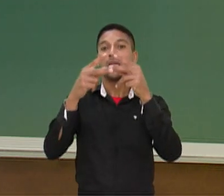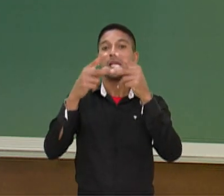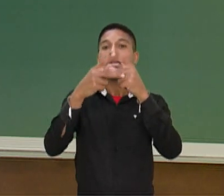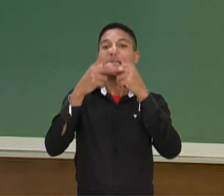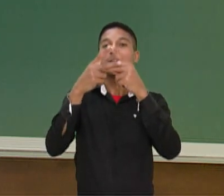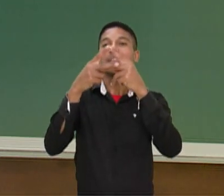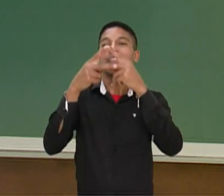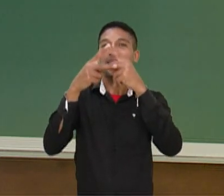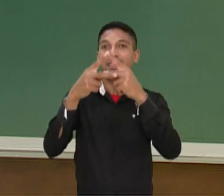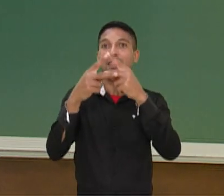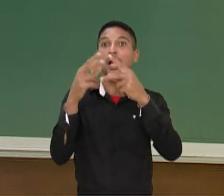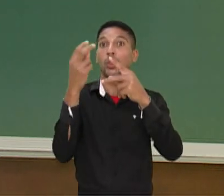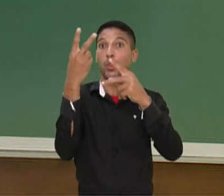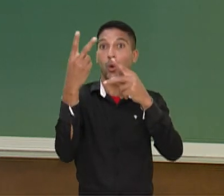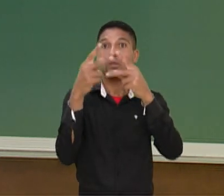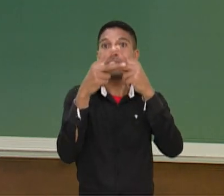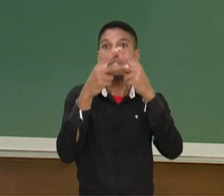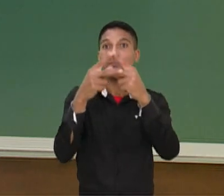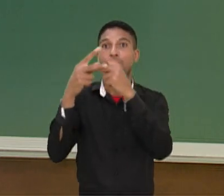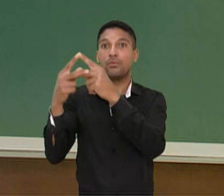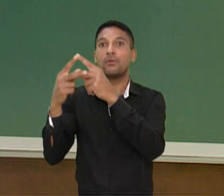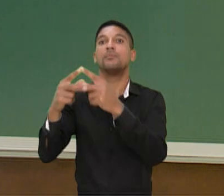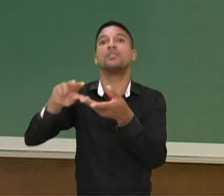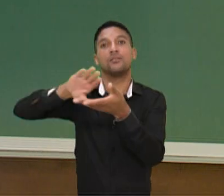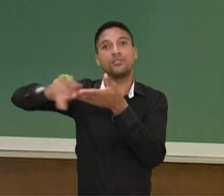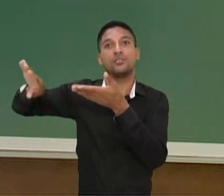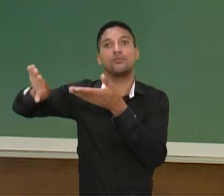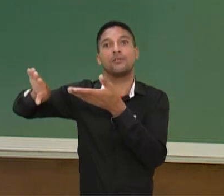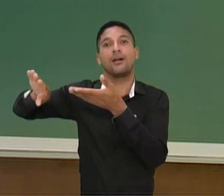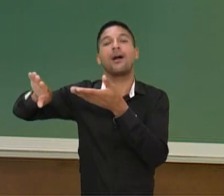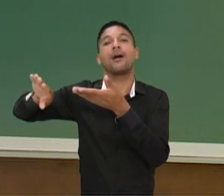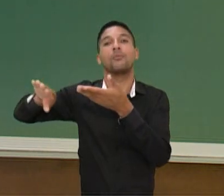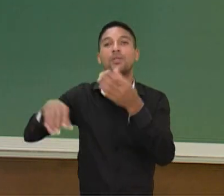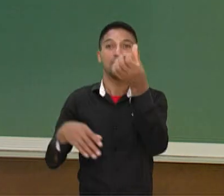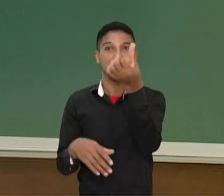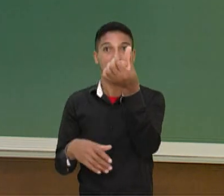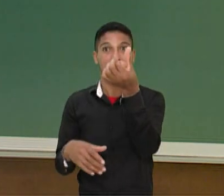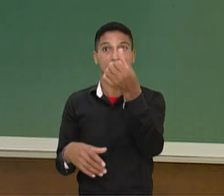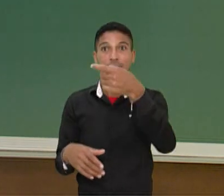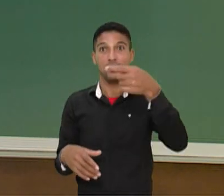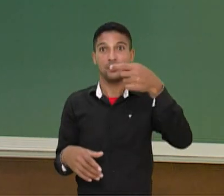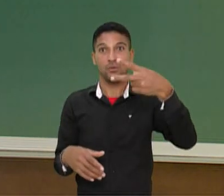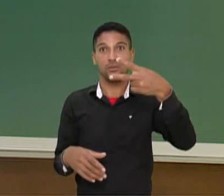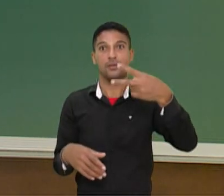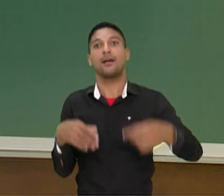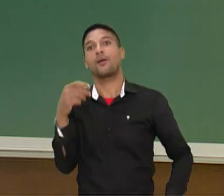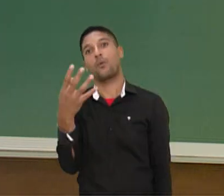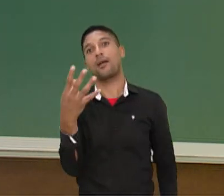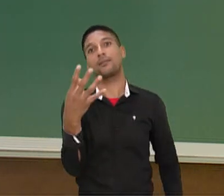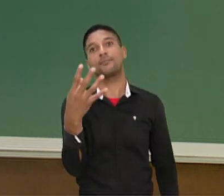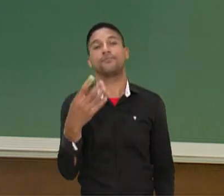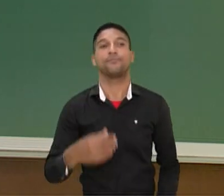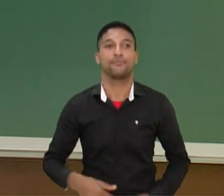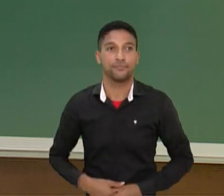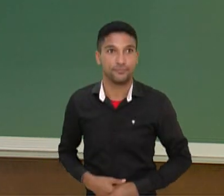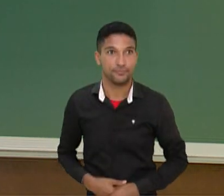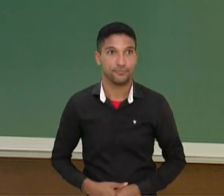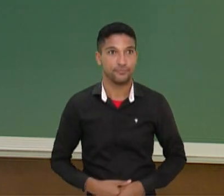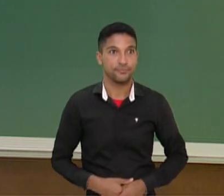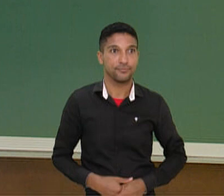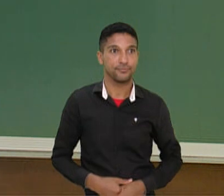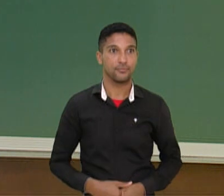nada ainda, nós estamos apenas começando, tá bom? Por isso que eu falei, tem que organizar a resolução algoritmo aqui na